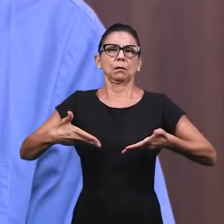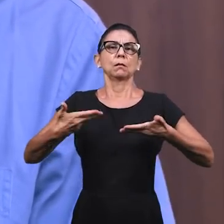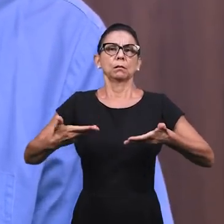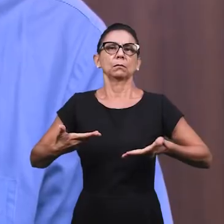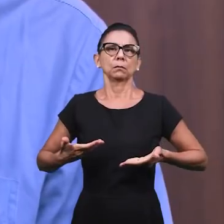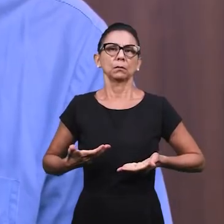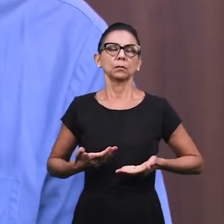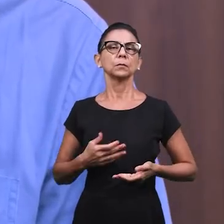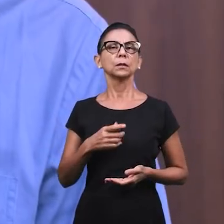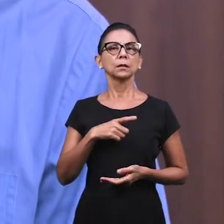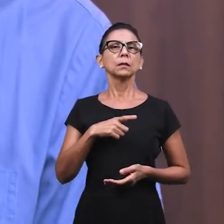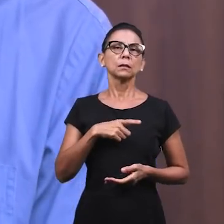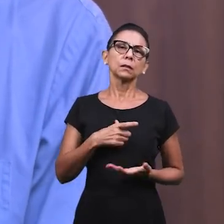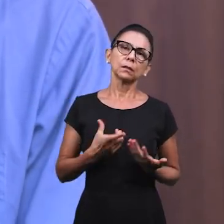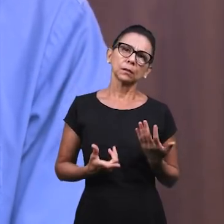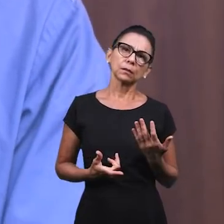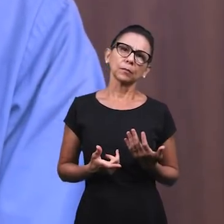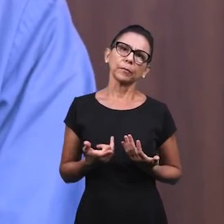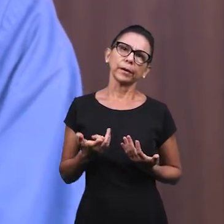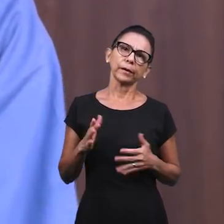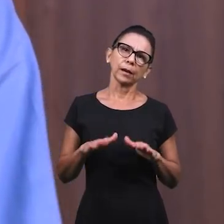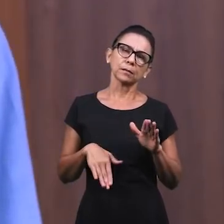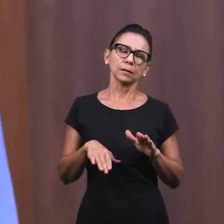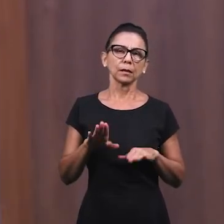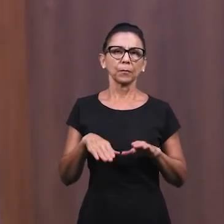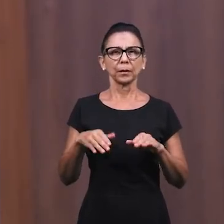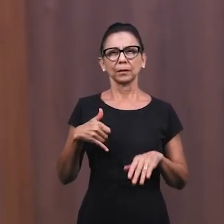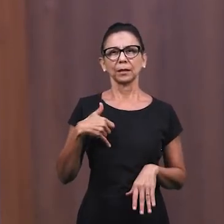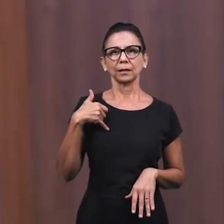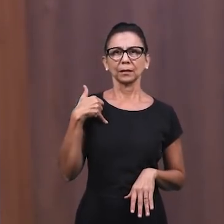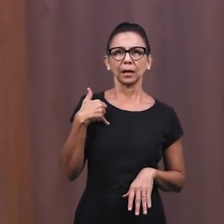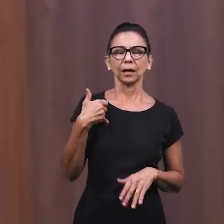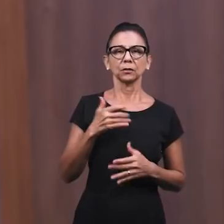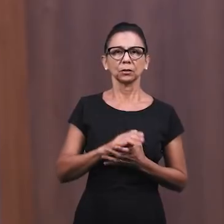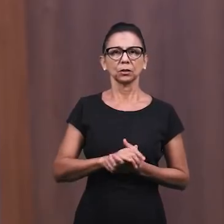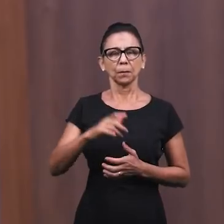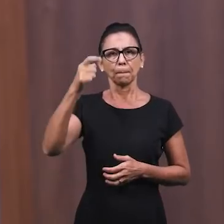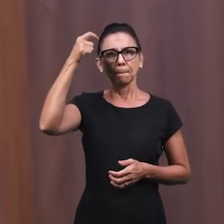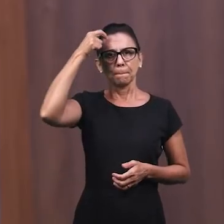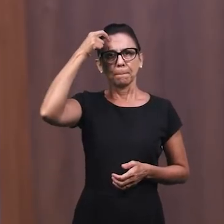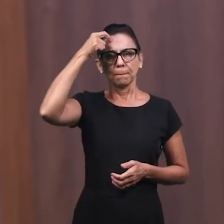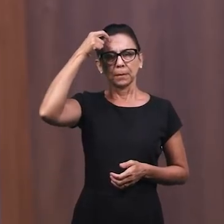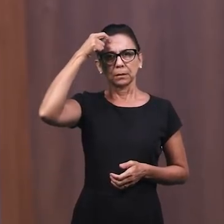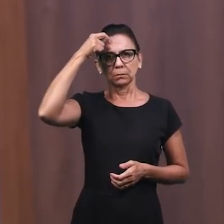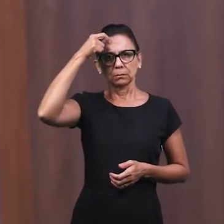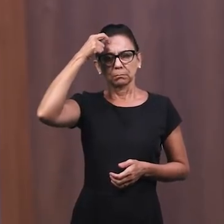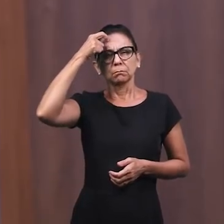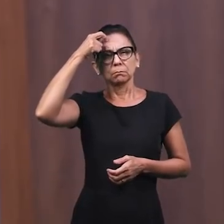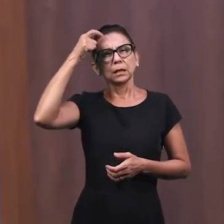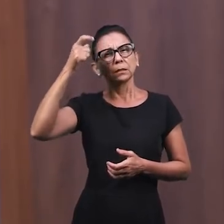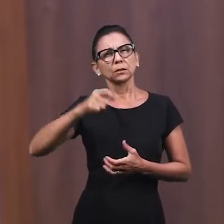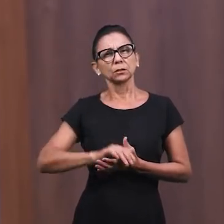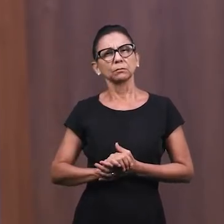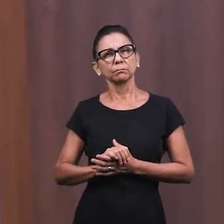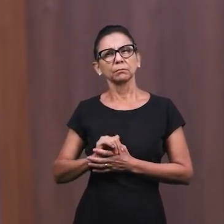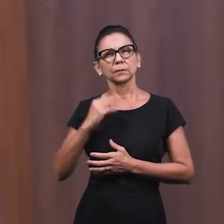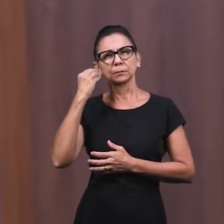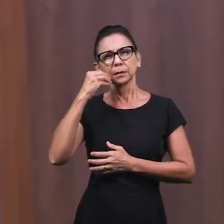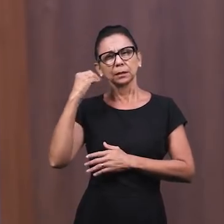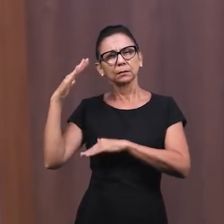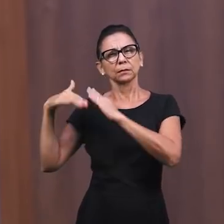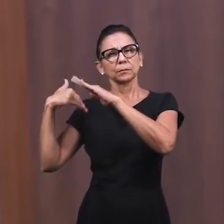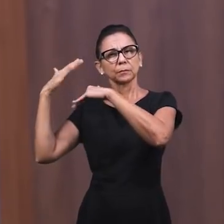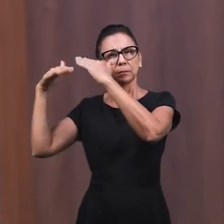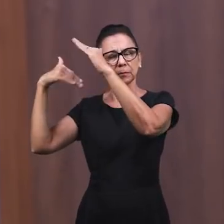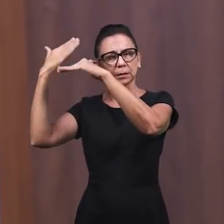a disposição, e também tem, às vezes, um pouco que é da idade, há um pouco de maturidade, isso é uma